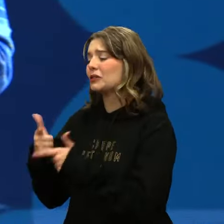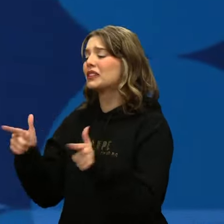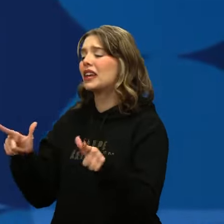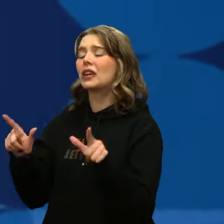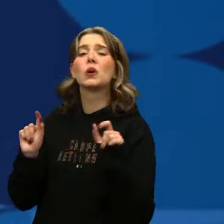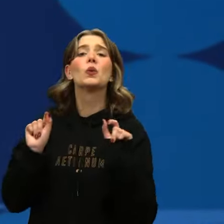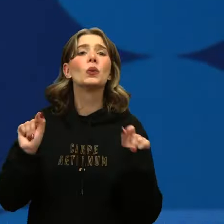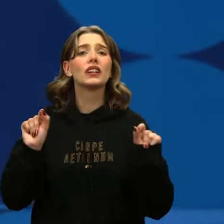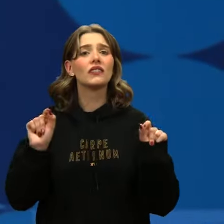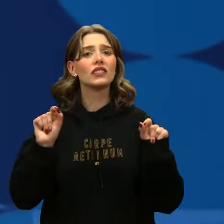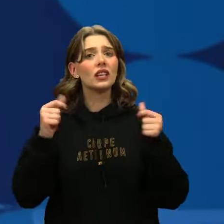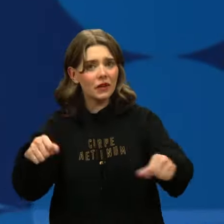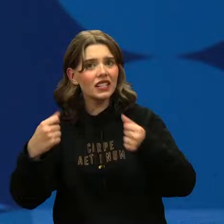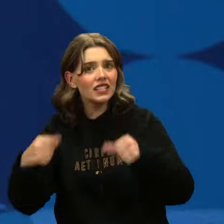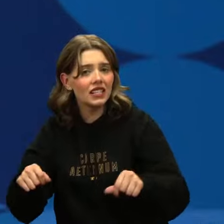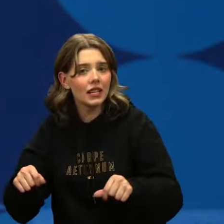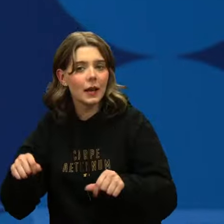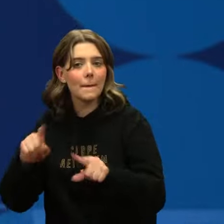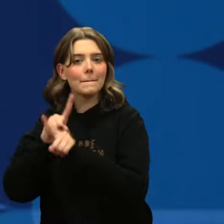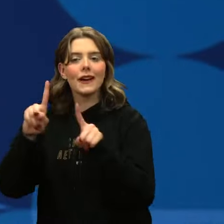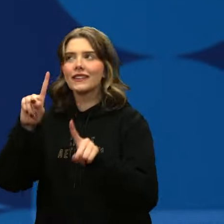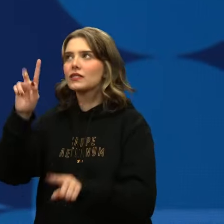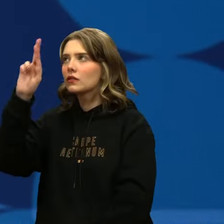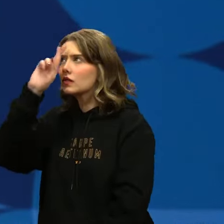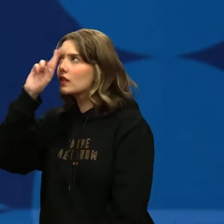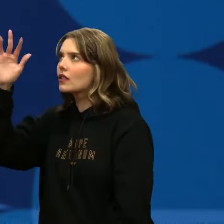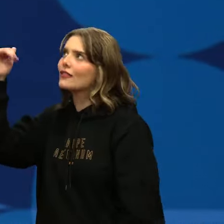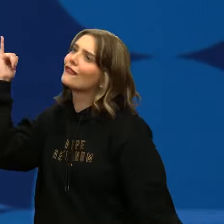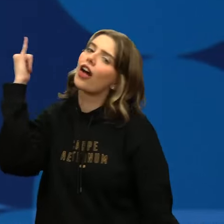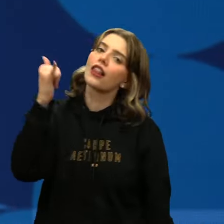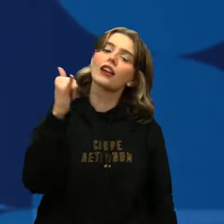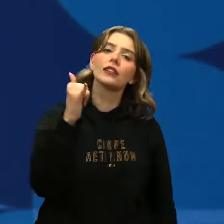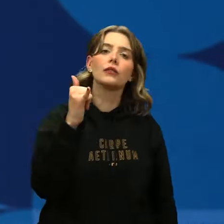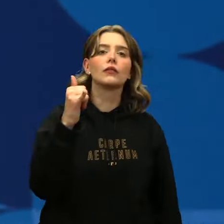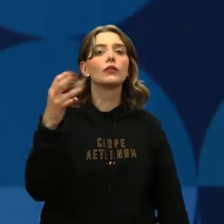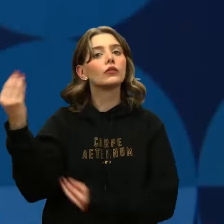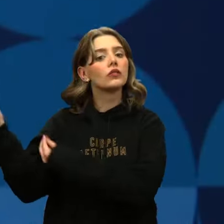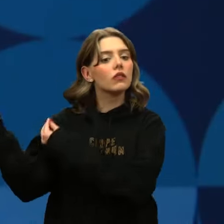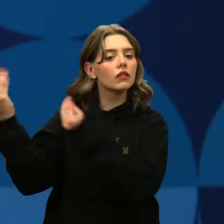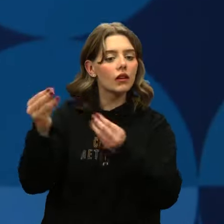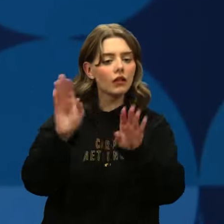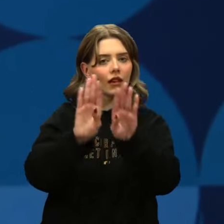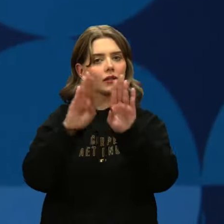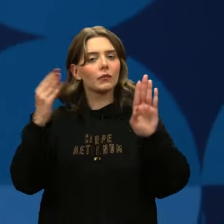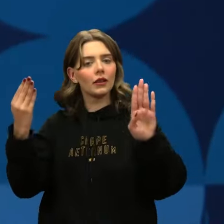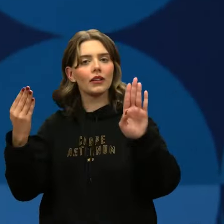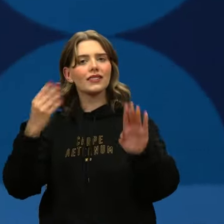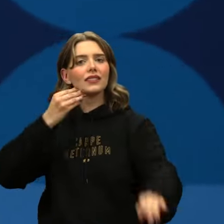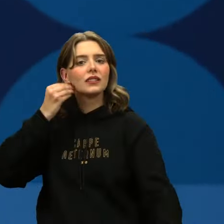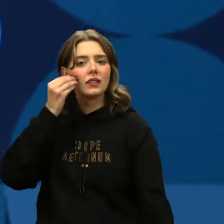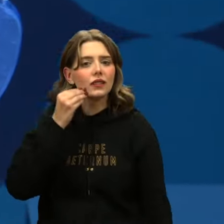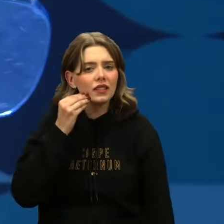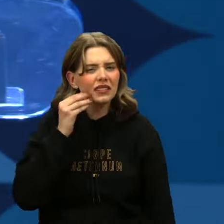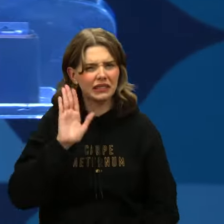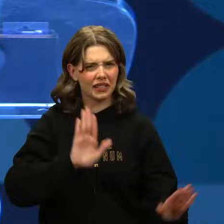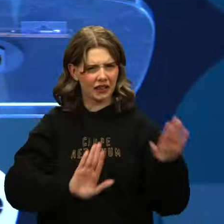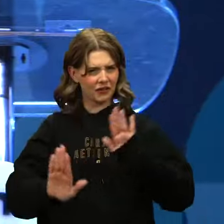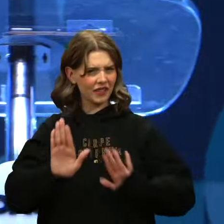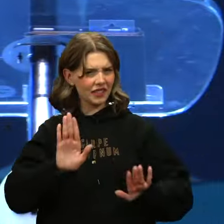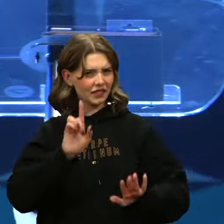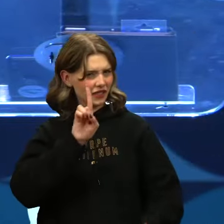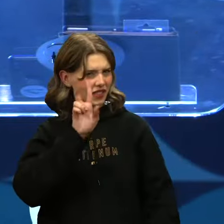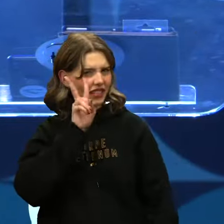mas hoje o Senhor está falando: eis que eu coloquei uma porta aberta na sua frente. E talvez você que não tem visto essas portas